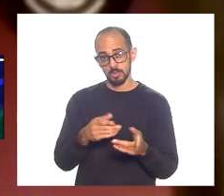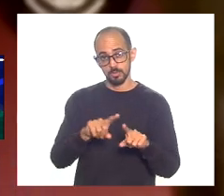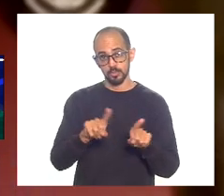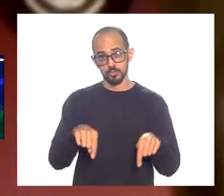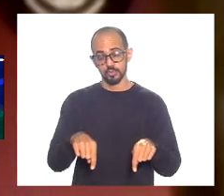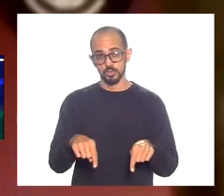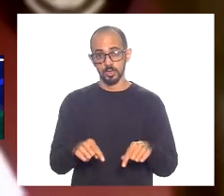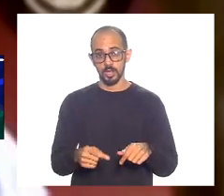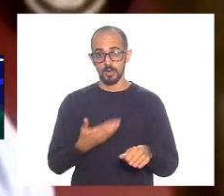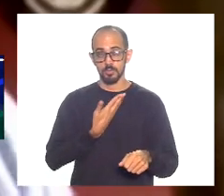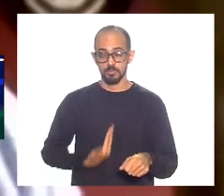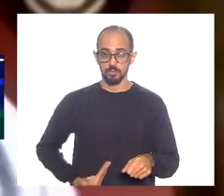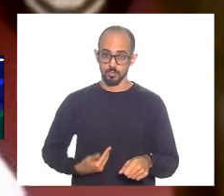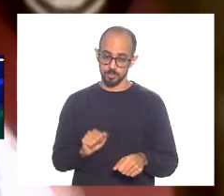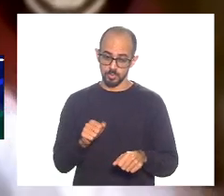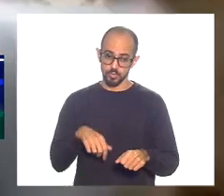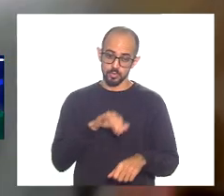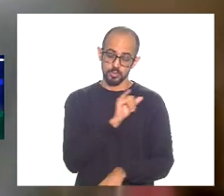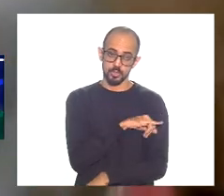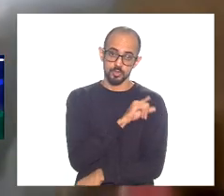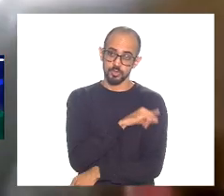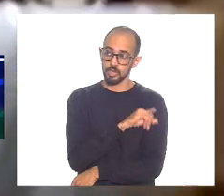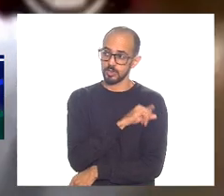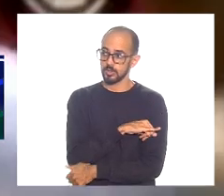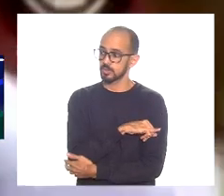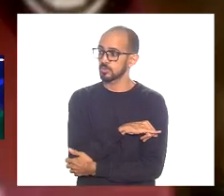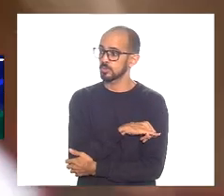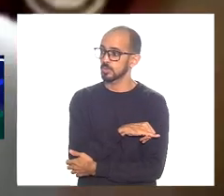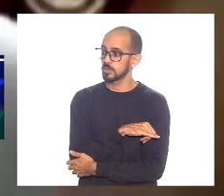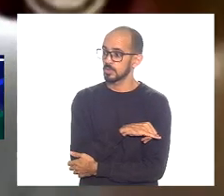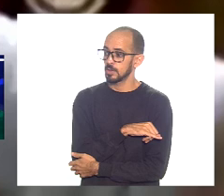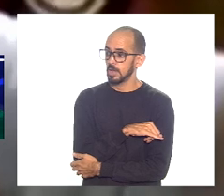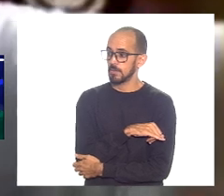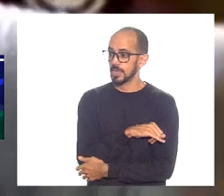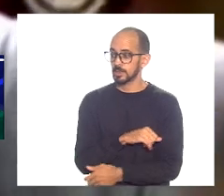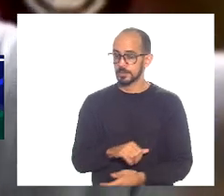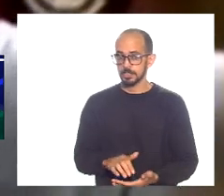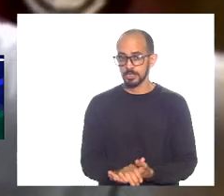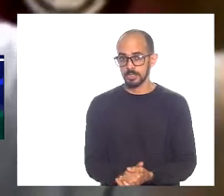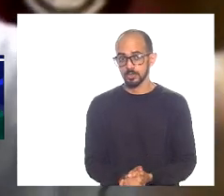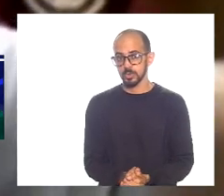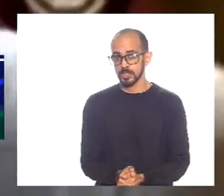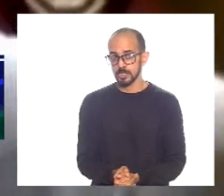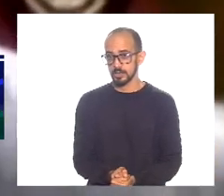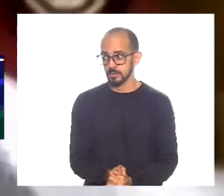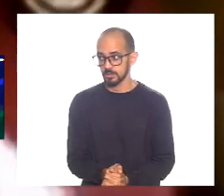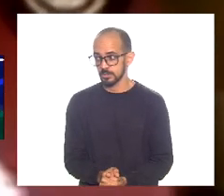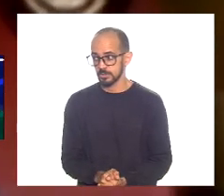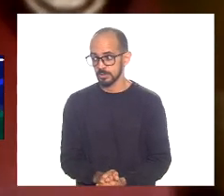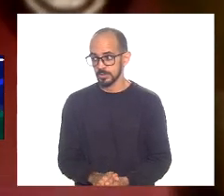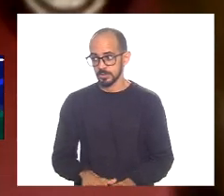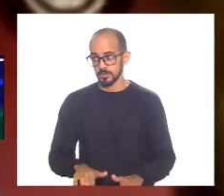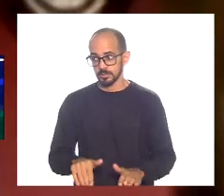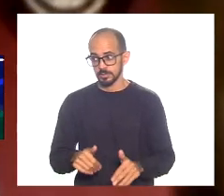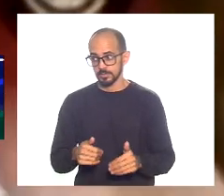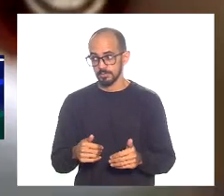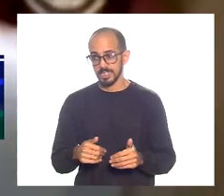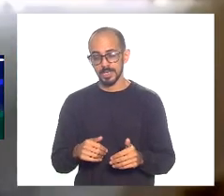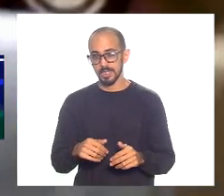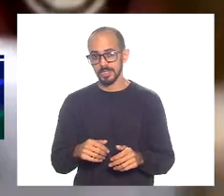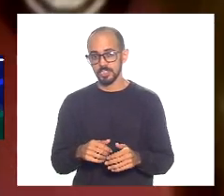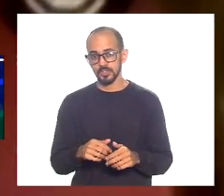Estado do Rio de Janeiro. Enquanto isto, a iniciativa privada, né,